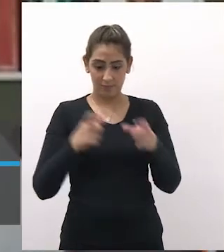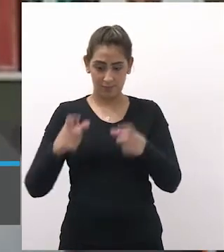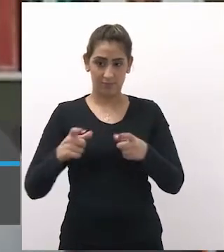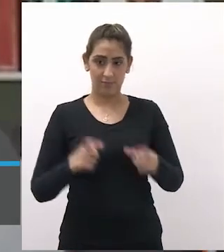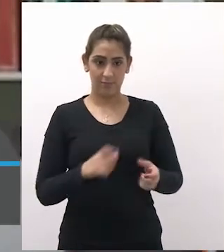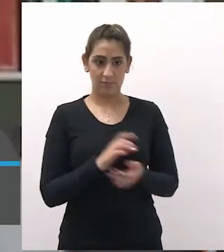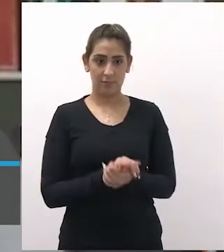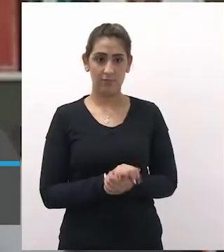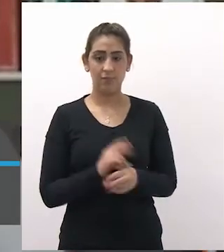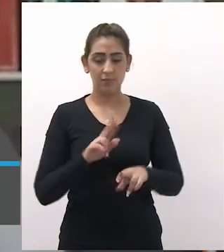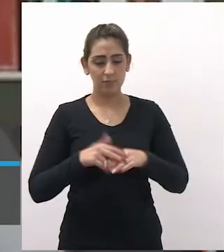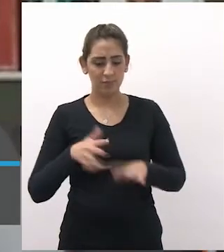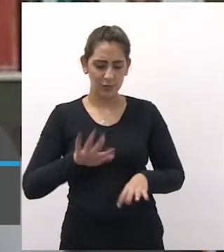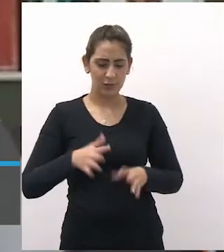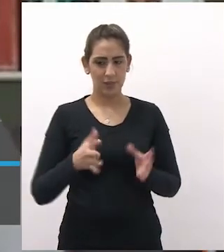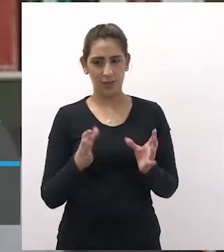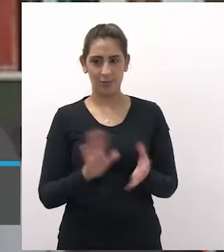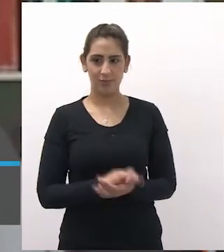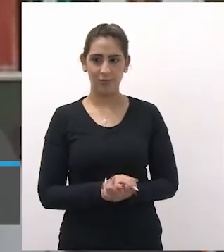É mais ou menos por aí.